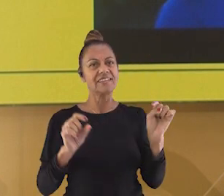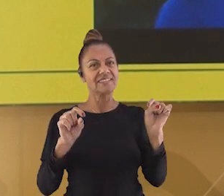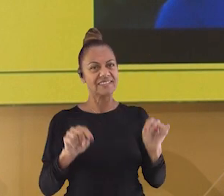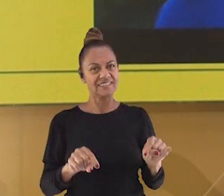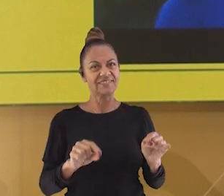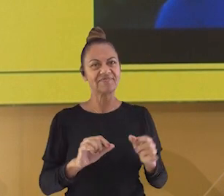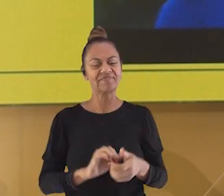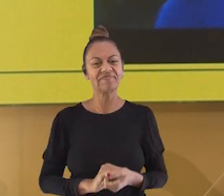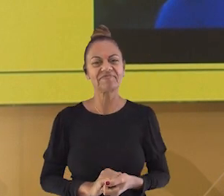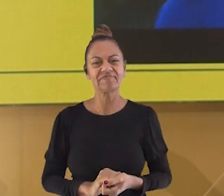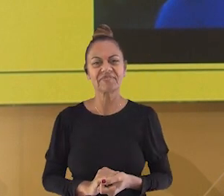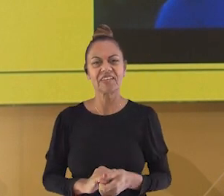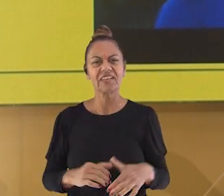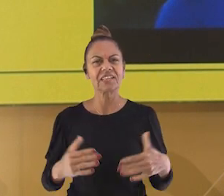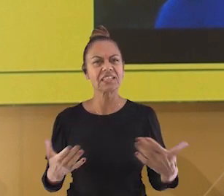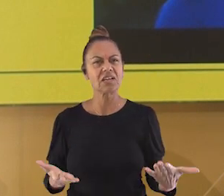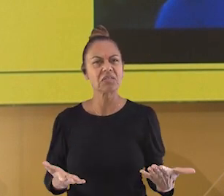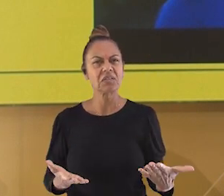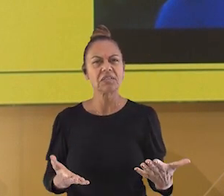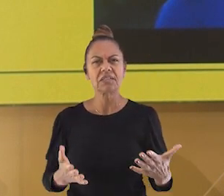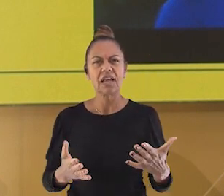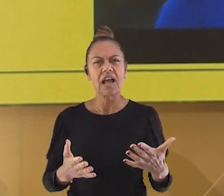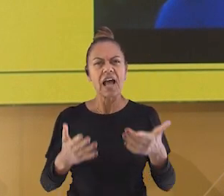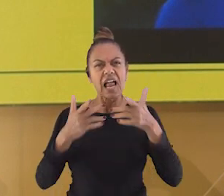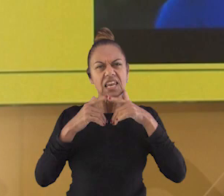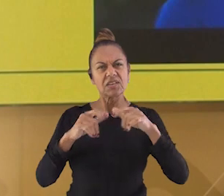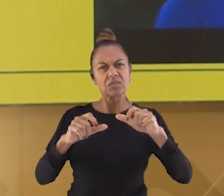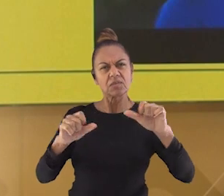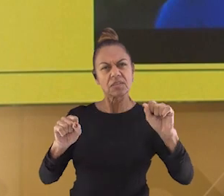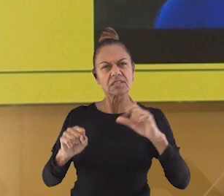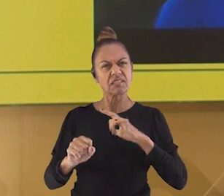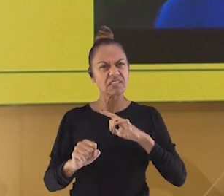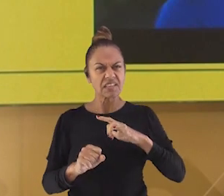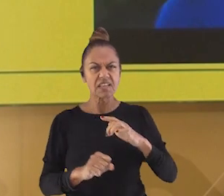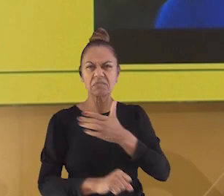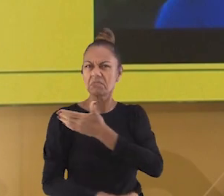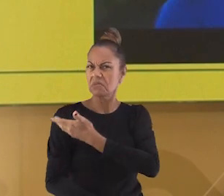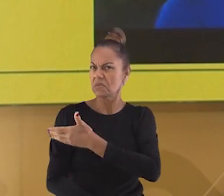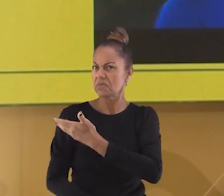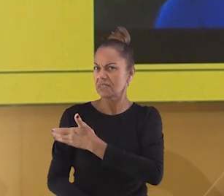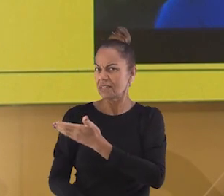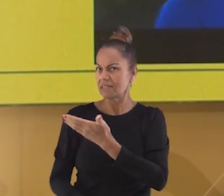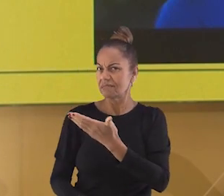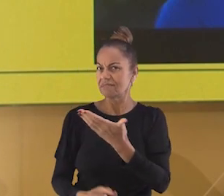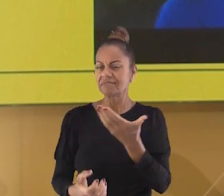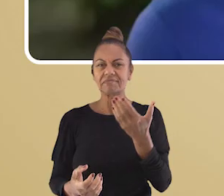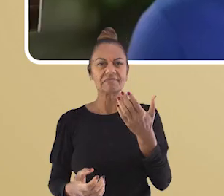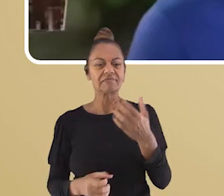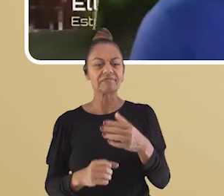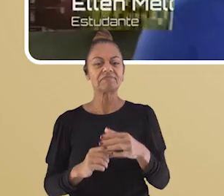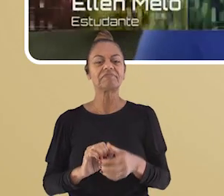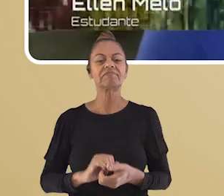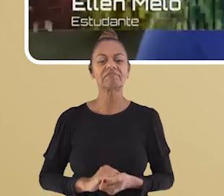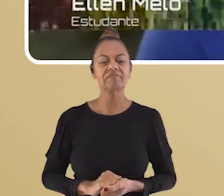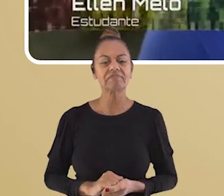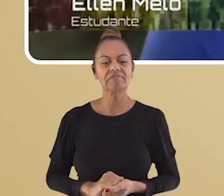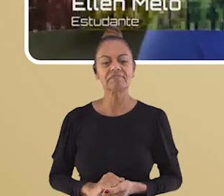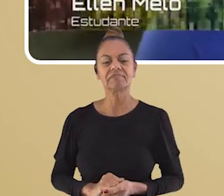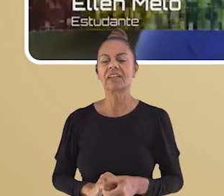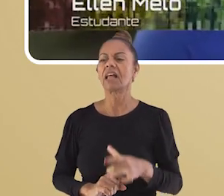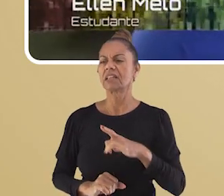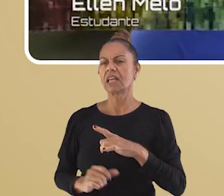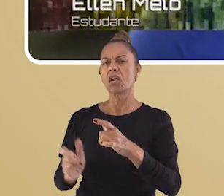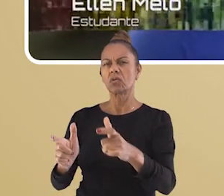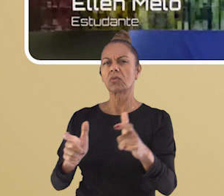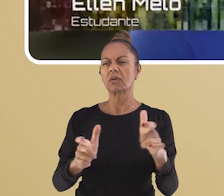Dessa forma, será que existe preconceito linguístico? Vamos entender melhor assistindo o vídeo. Tem locais que as